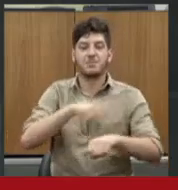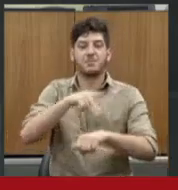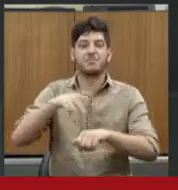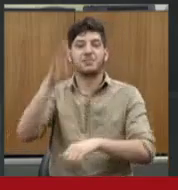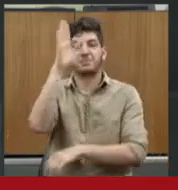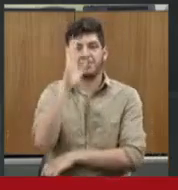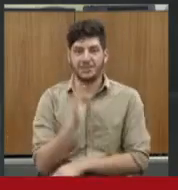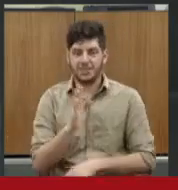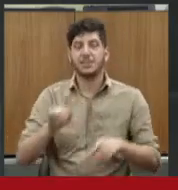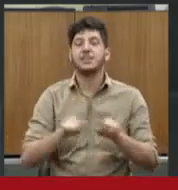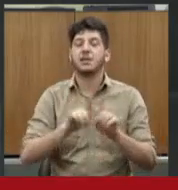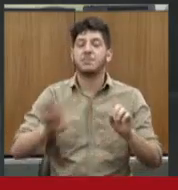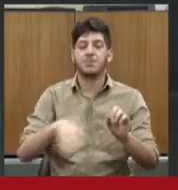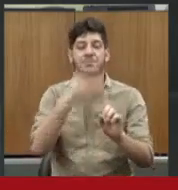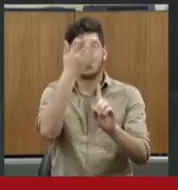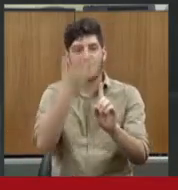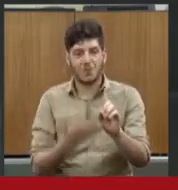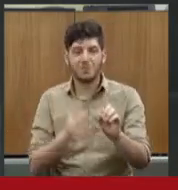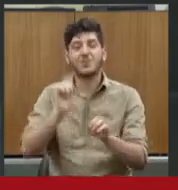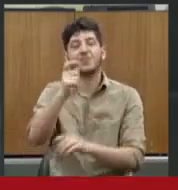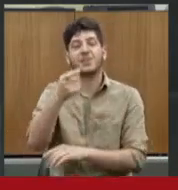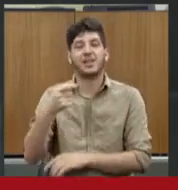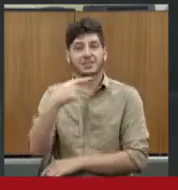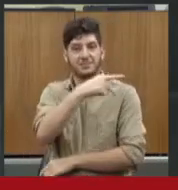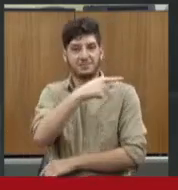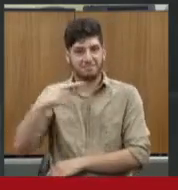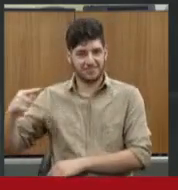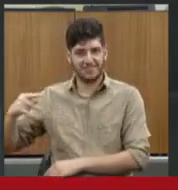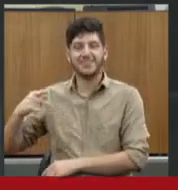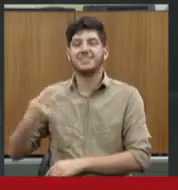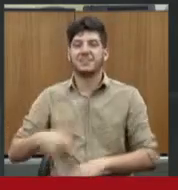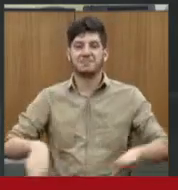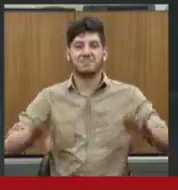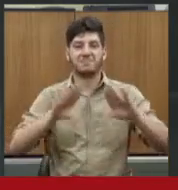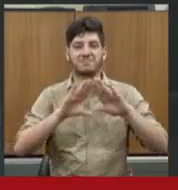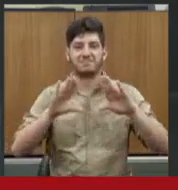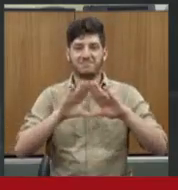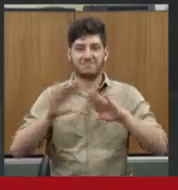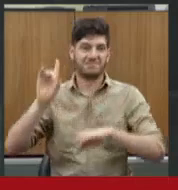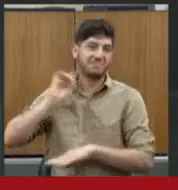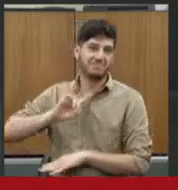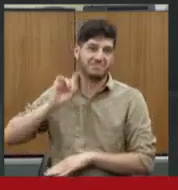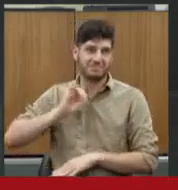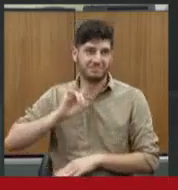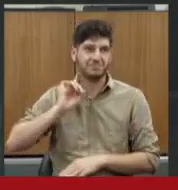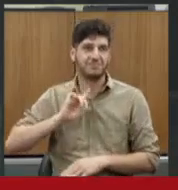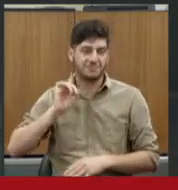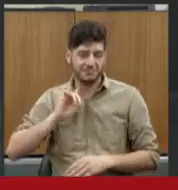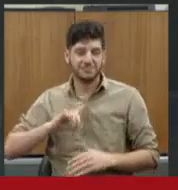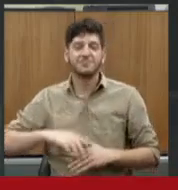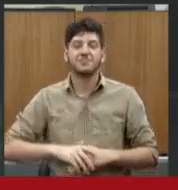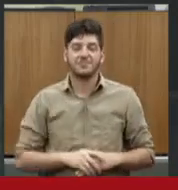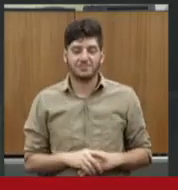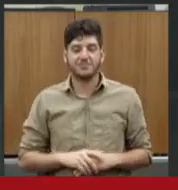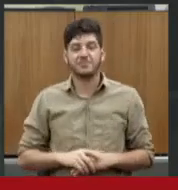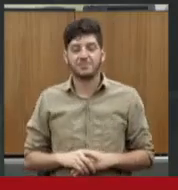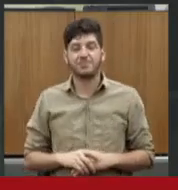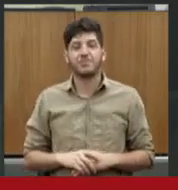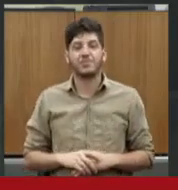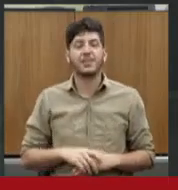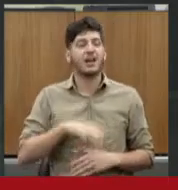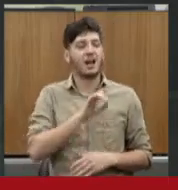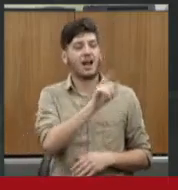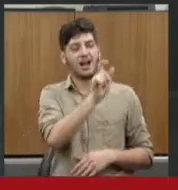admiração, homenageamos também os ex-presidentes da Assembleia Legislativa do nosso Estado de Minas Gerais, que